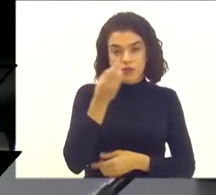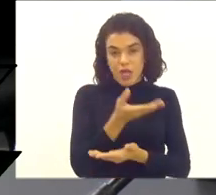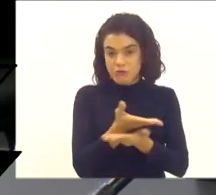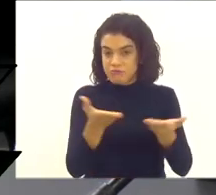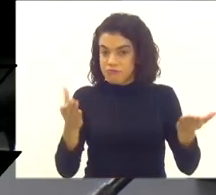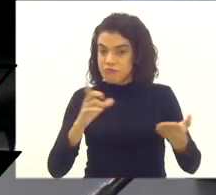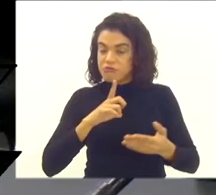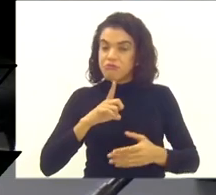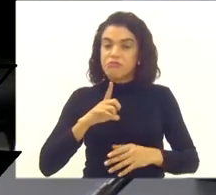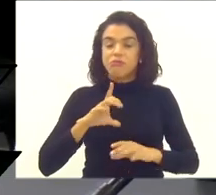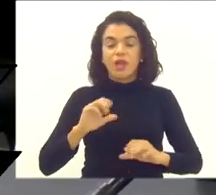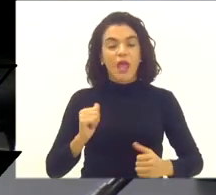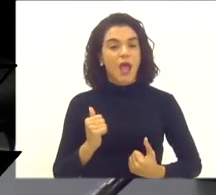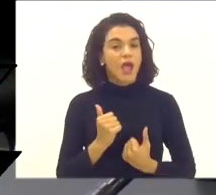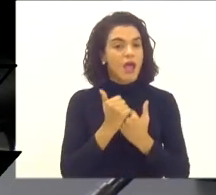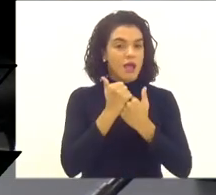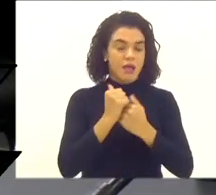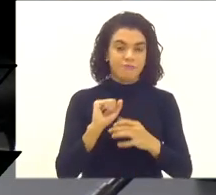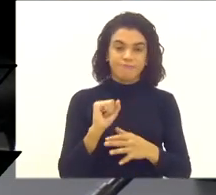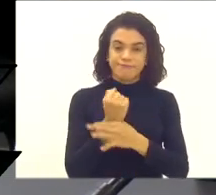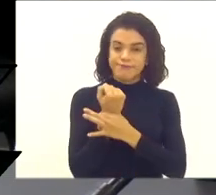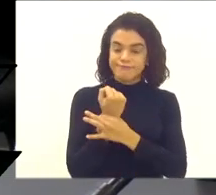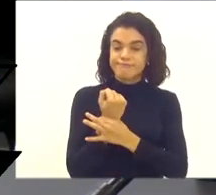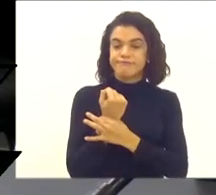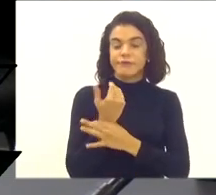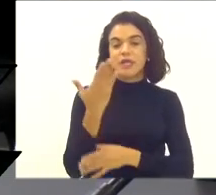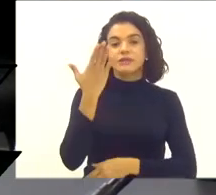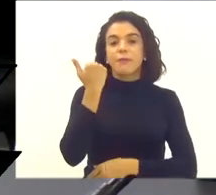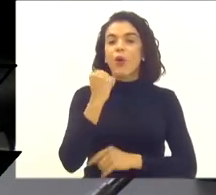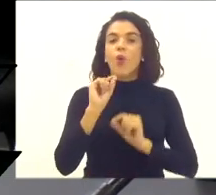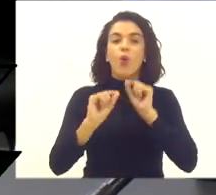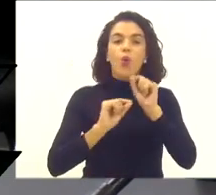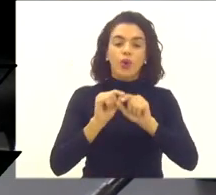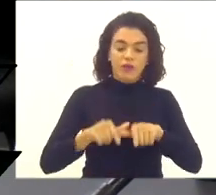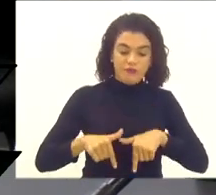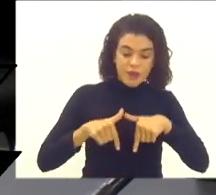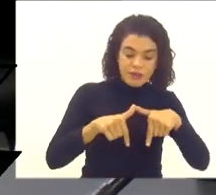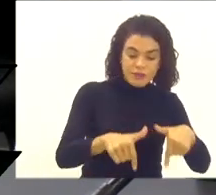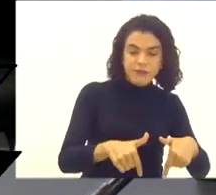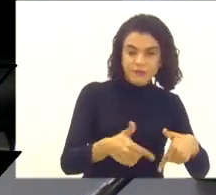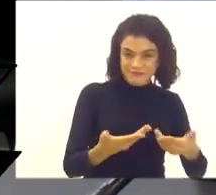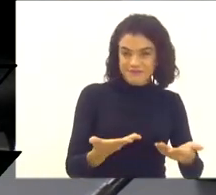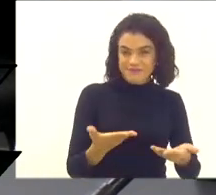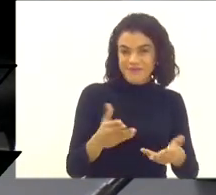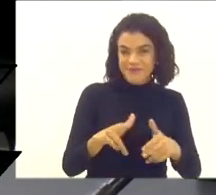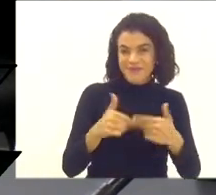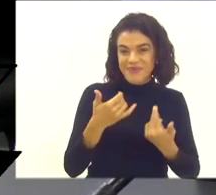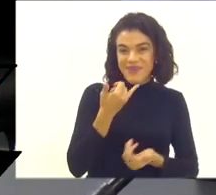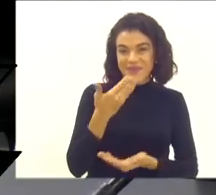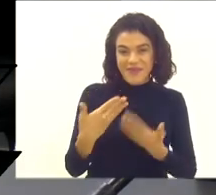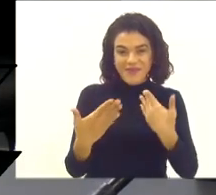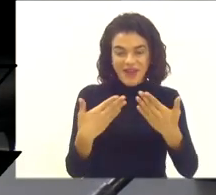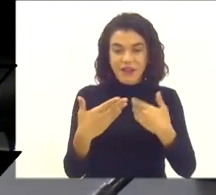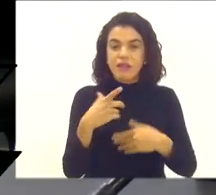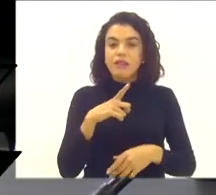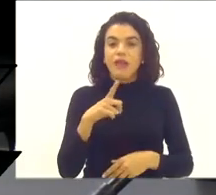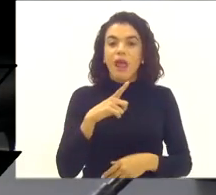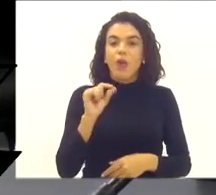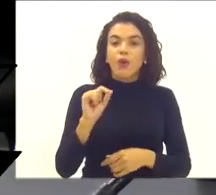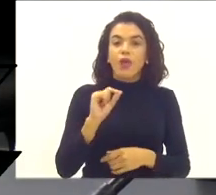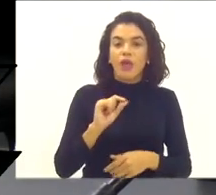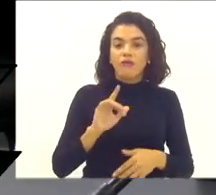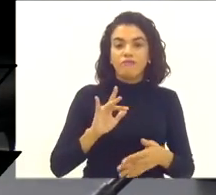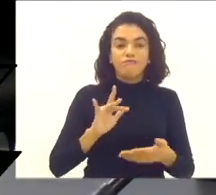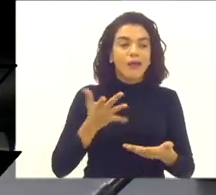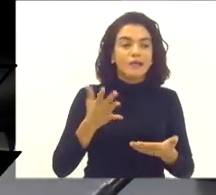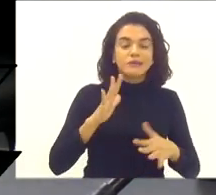de apoio para que você saiba o que fazer em caso de ataque aquilo que a gente estava falando nessa tem um ataque você fica lá com a sua